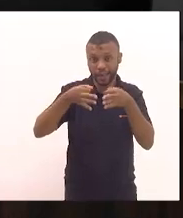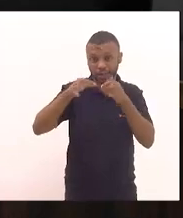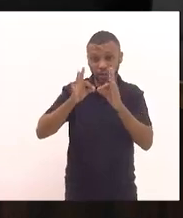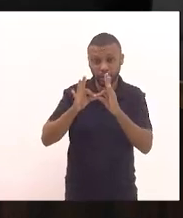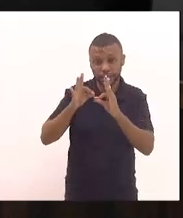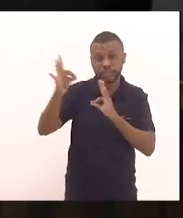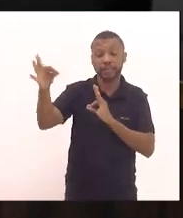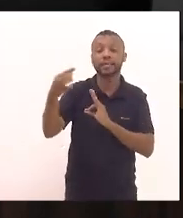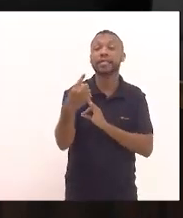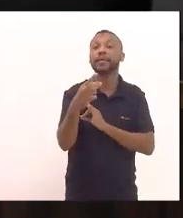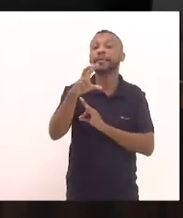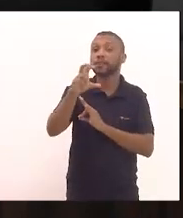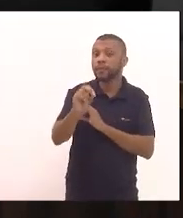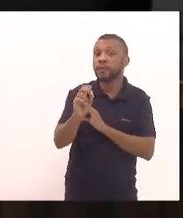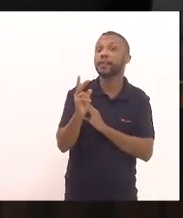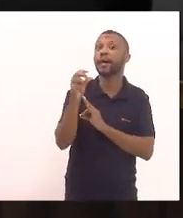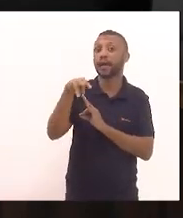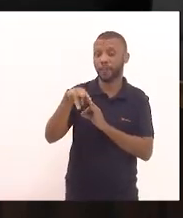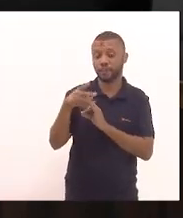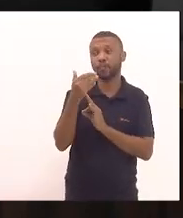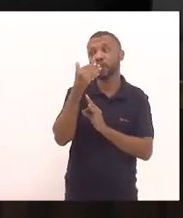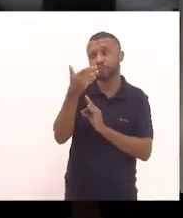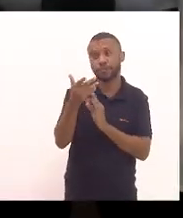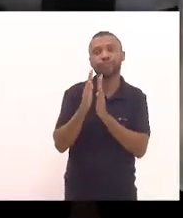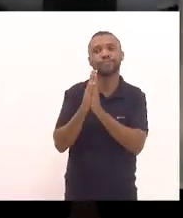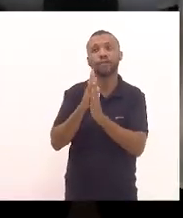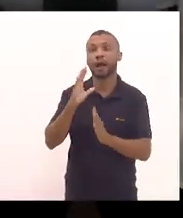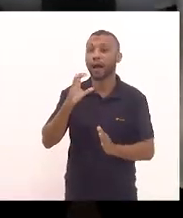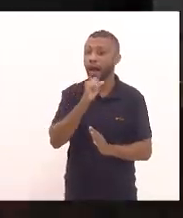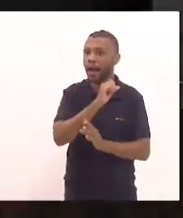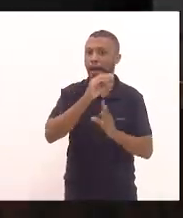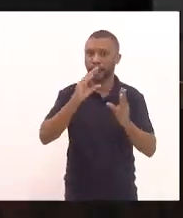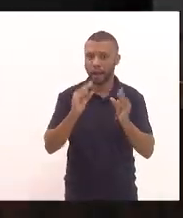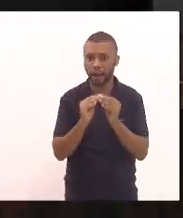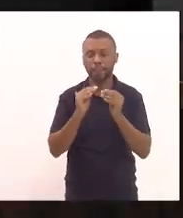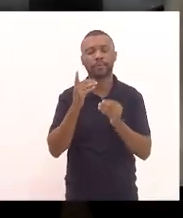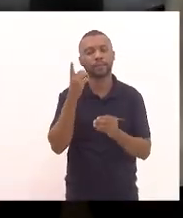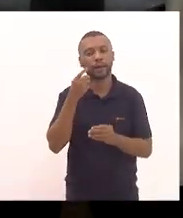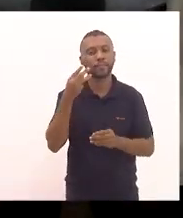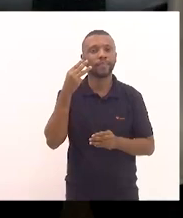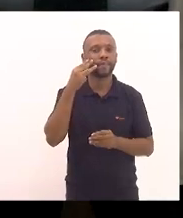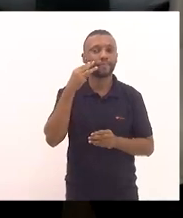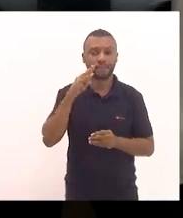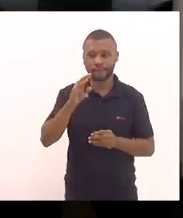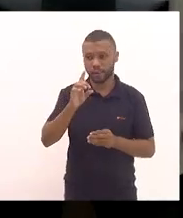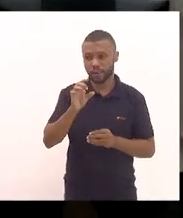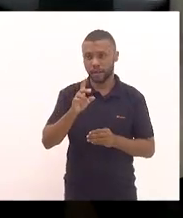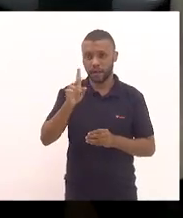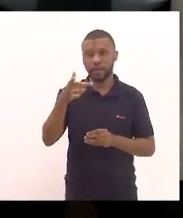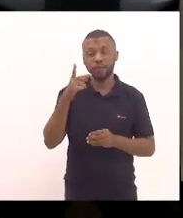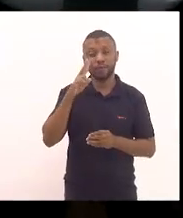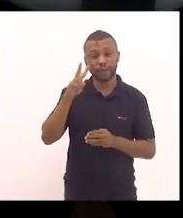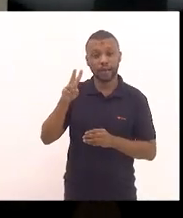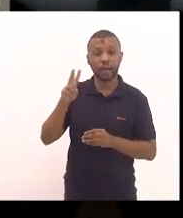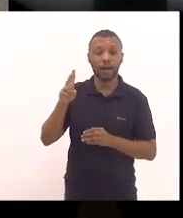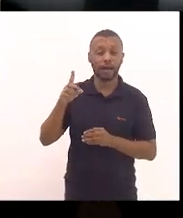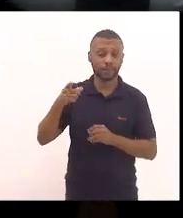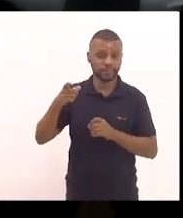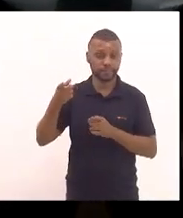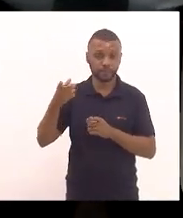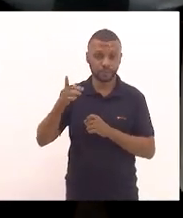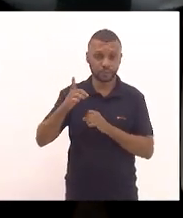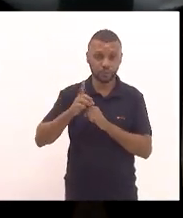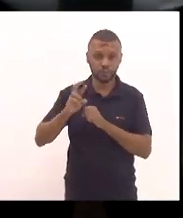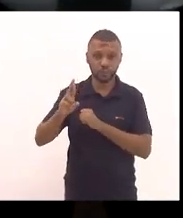daqui, então pediria que pudéssemos ser breves. 30 segundos. Deputado Valdeir Carneiro. Eu vi a doutora Geisa Rocha agora há pouco aqui, deputado André